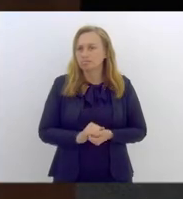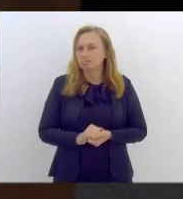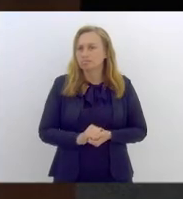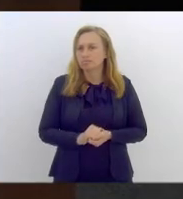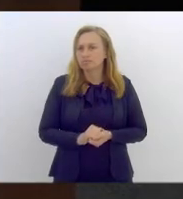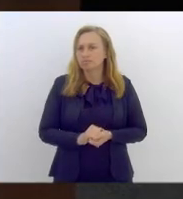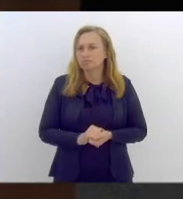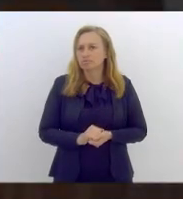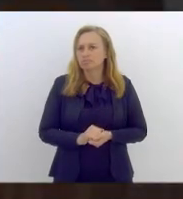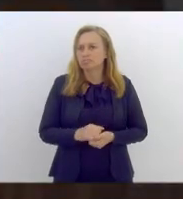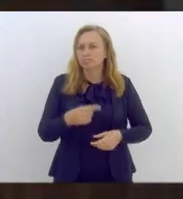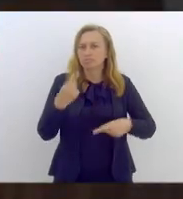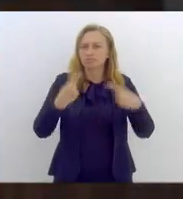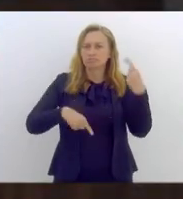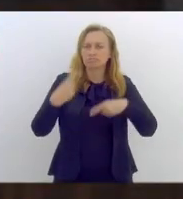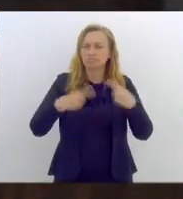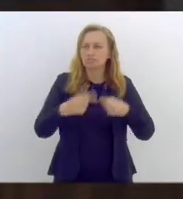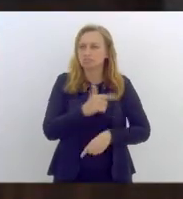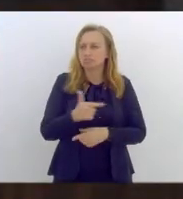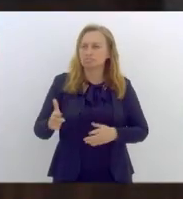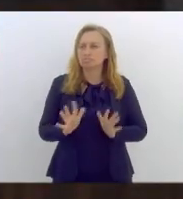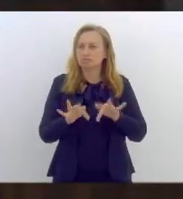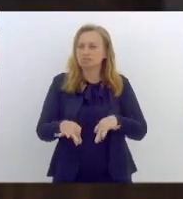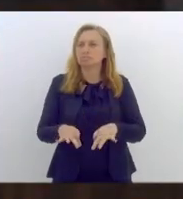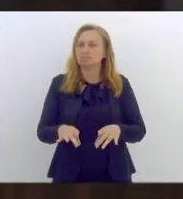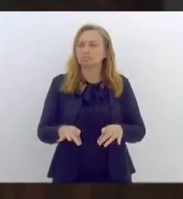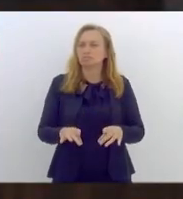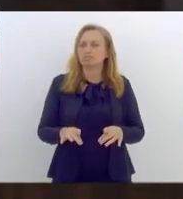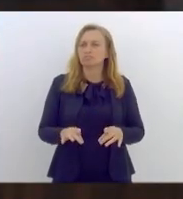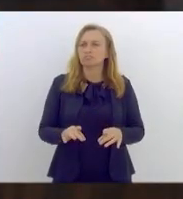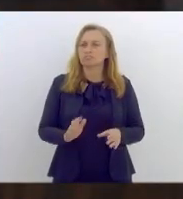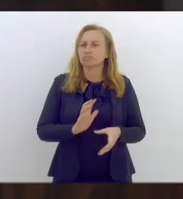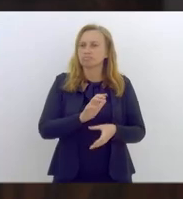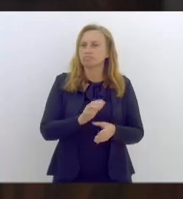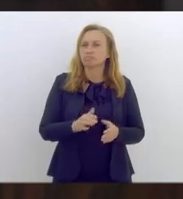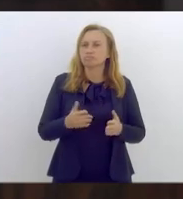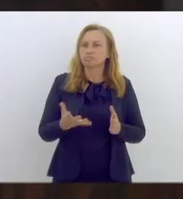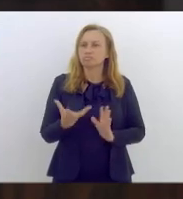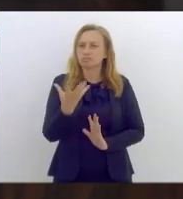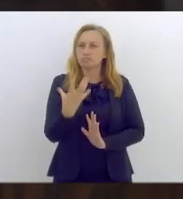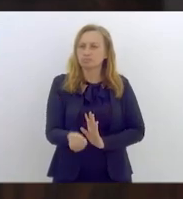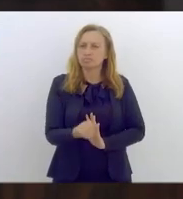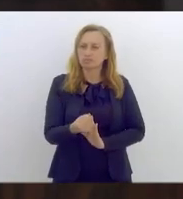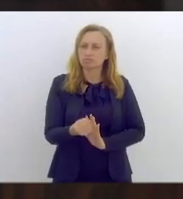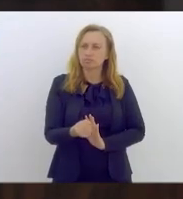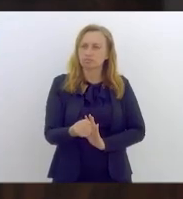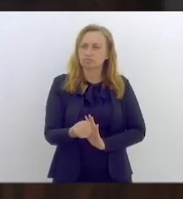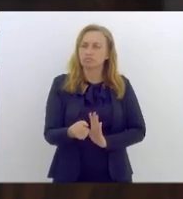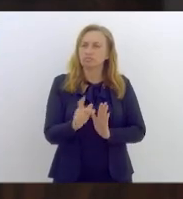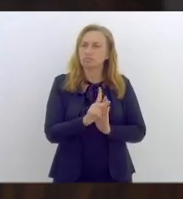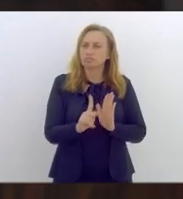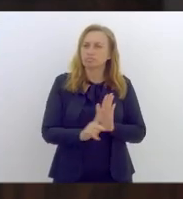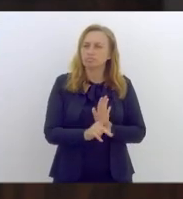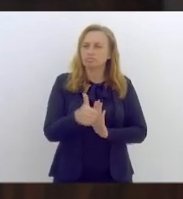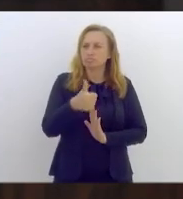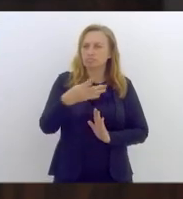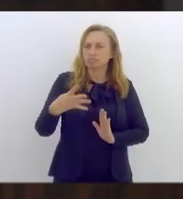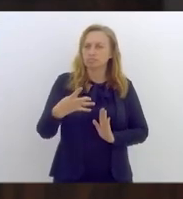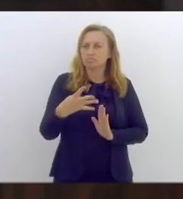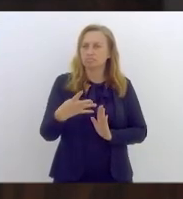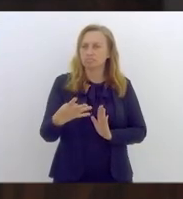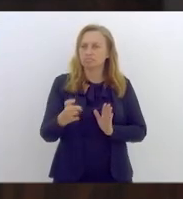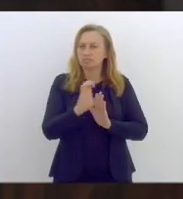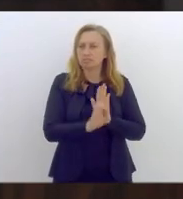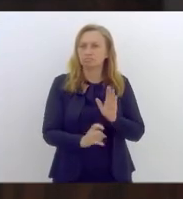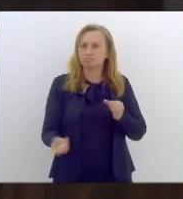os pareceres emitidos em discussão presente recebeu presente recebeu 14 emendas